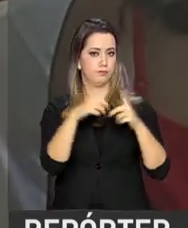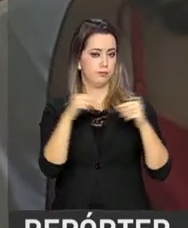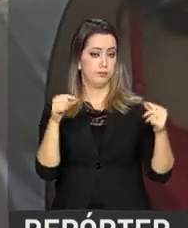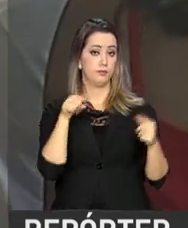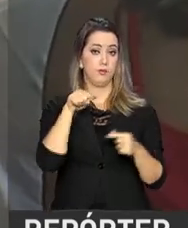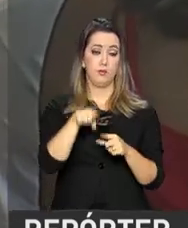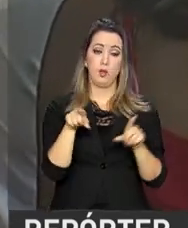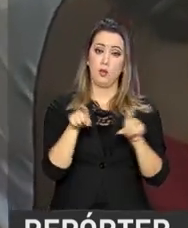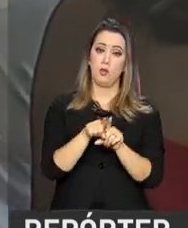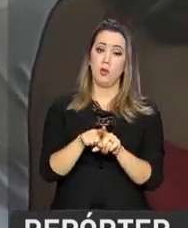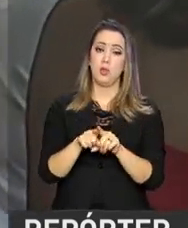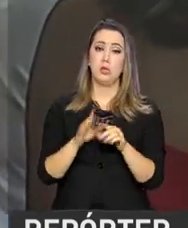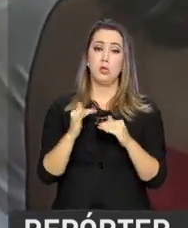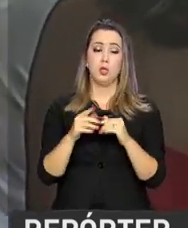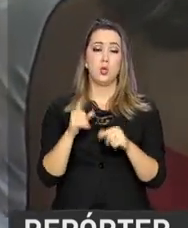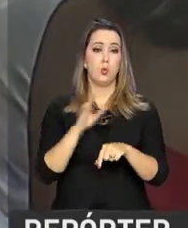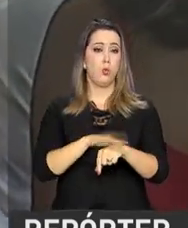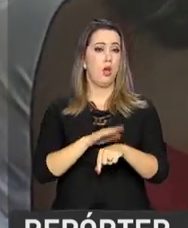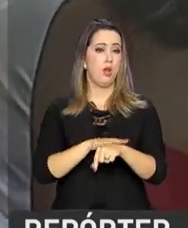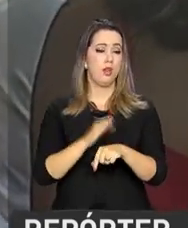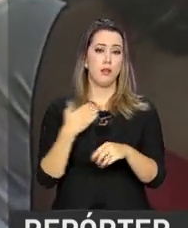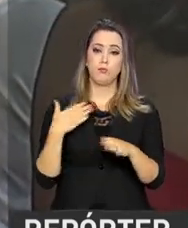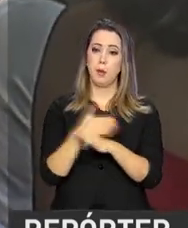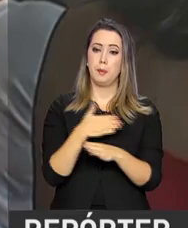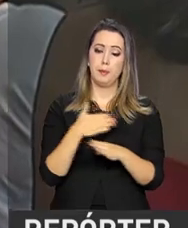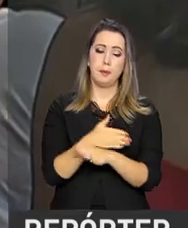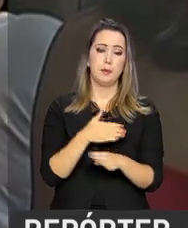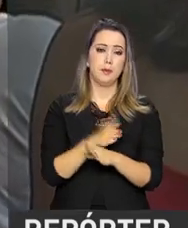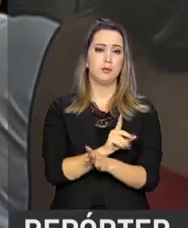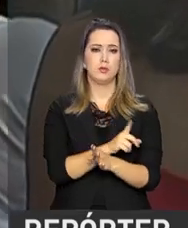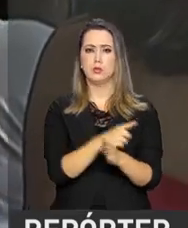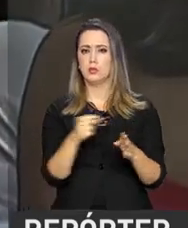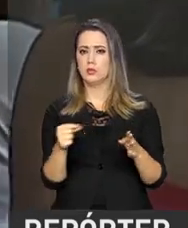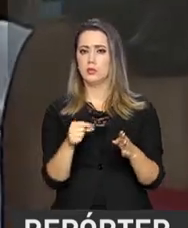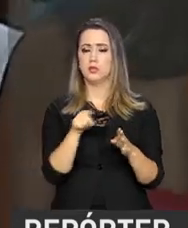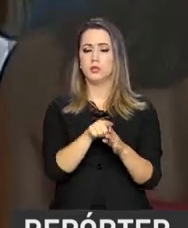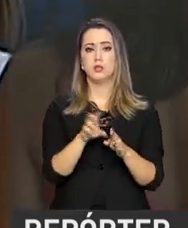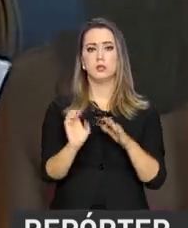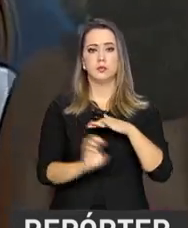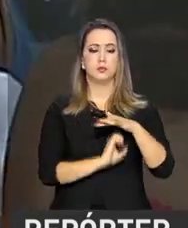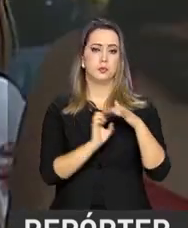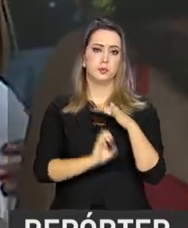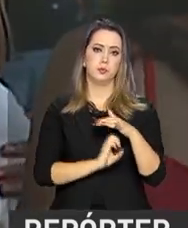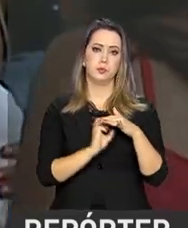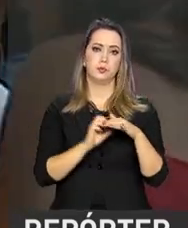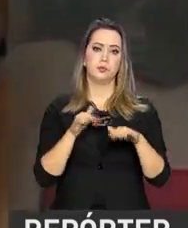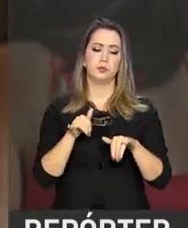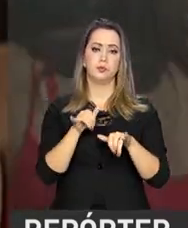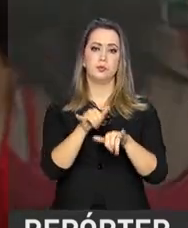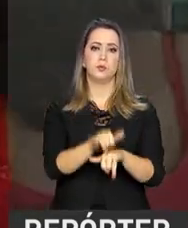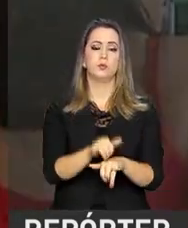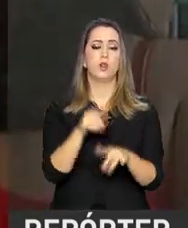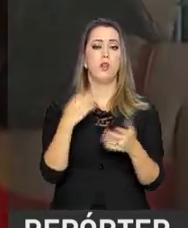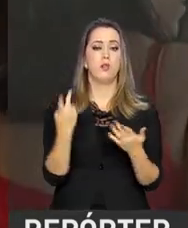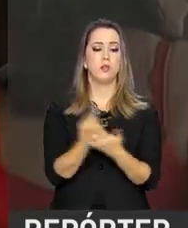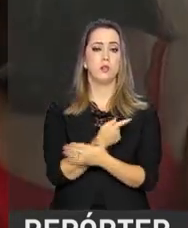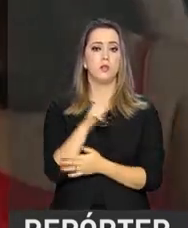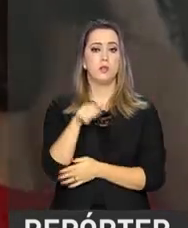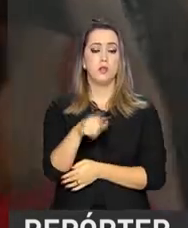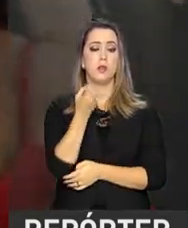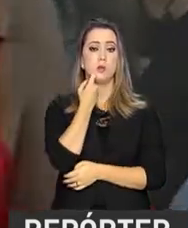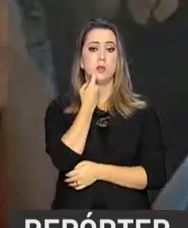Kubitschek, e o pico de embarques e desembarques, segundo a empresa que administra o aeroporto, vai ocorrer